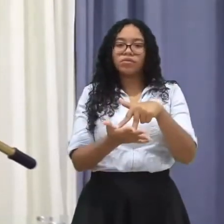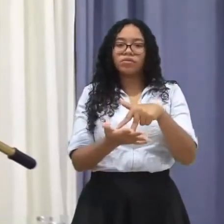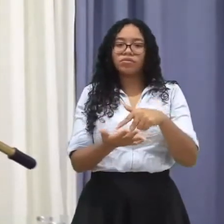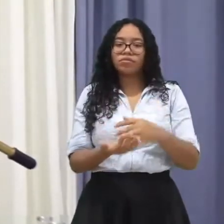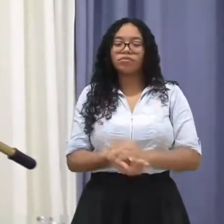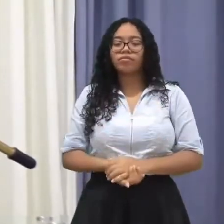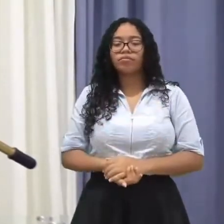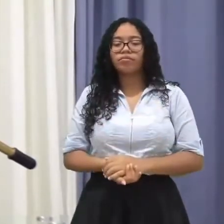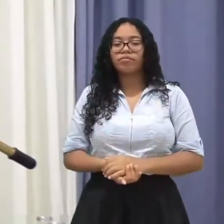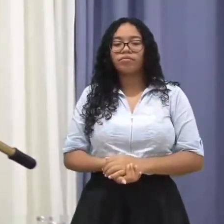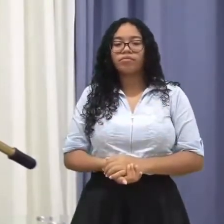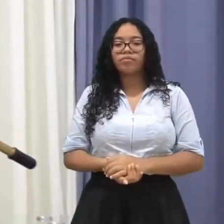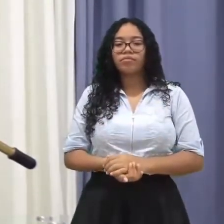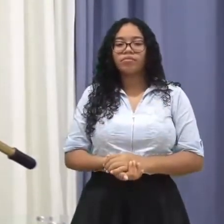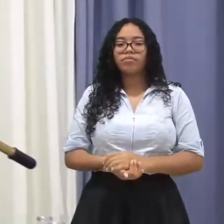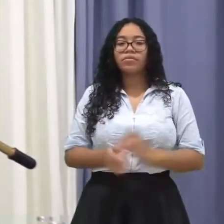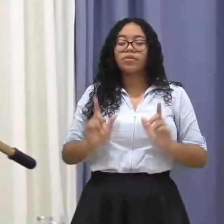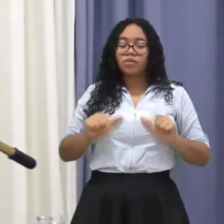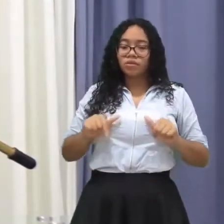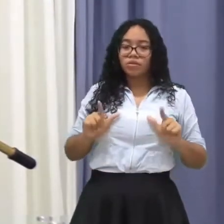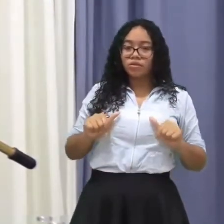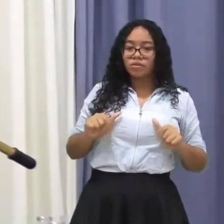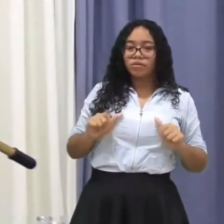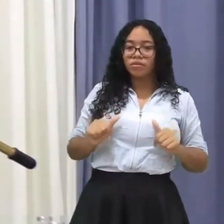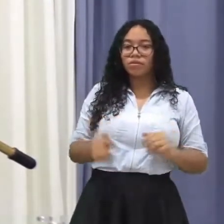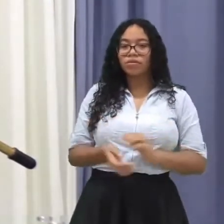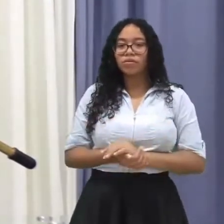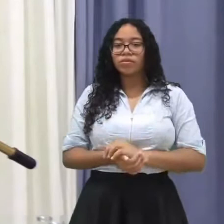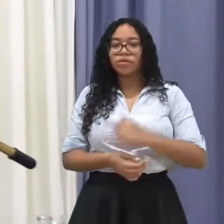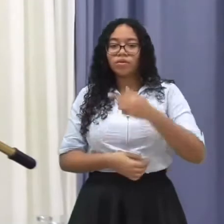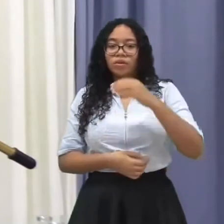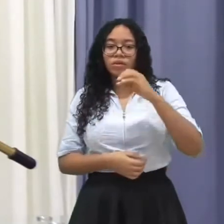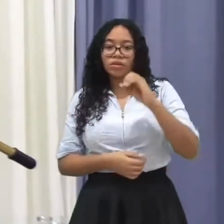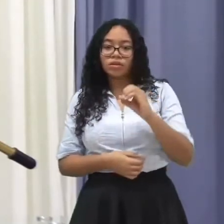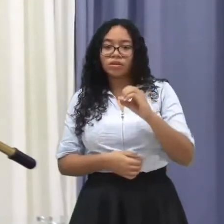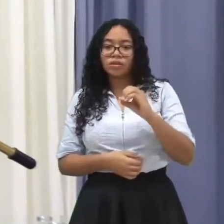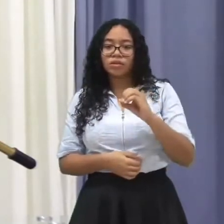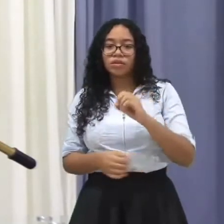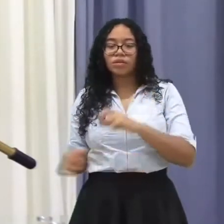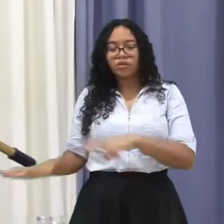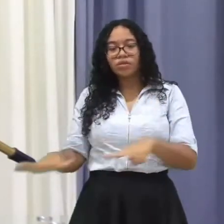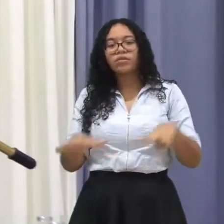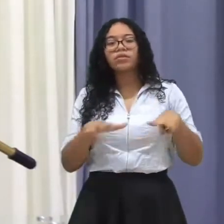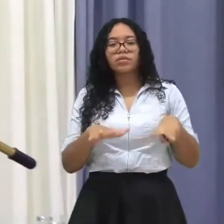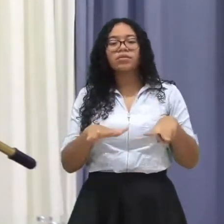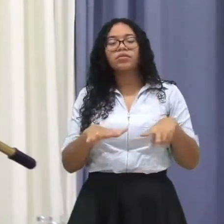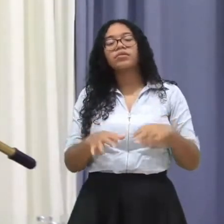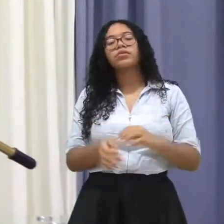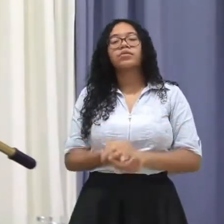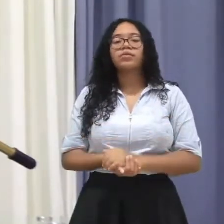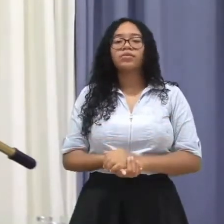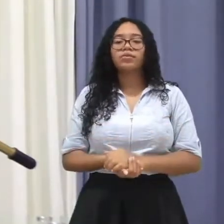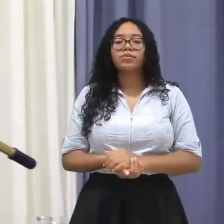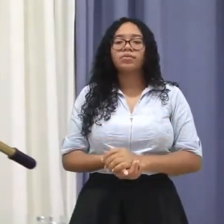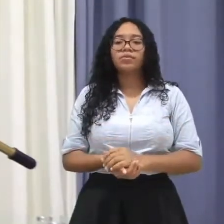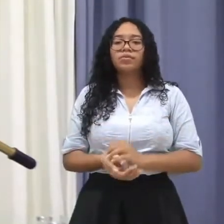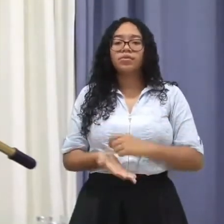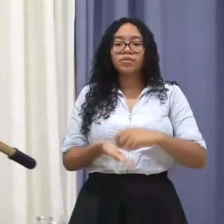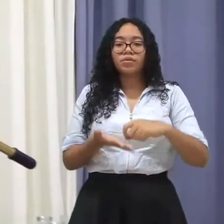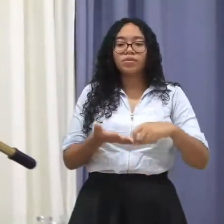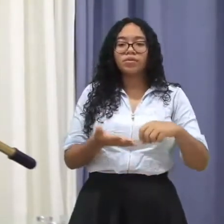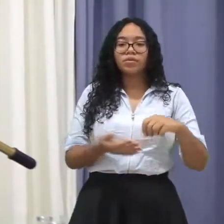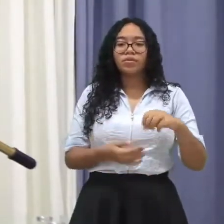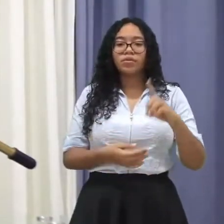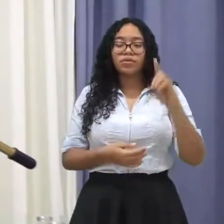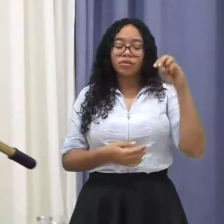é? Israel com as 70 semanas de Daniel, não é? Descritas lá no livro de Daniel. Então, o arrebatamento da